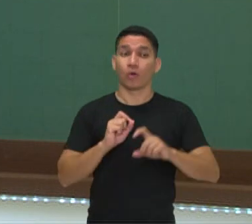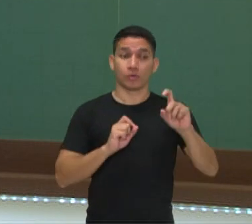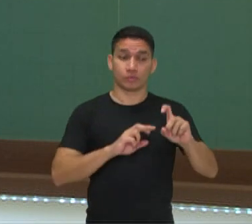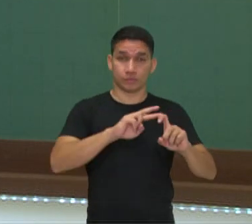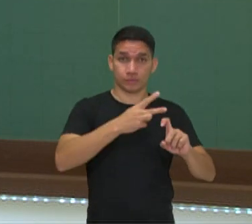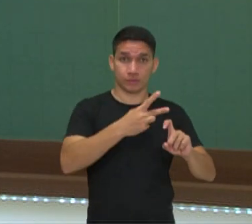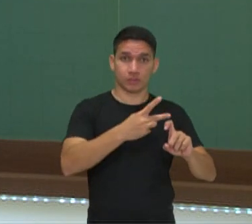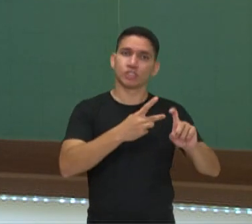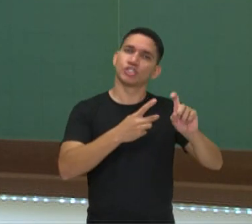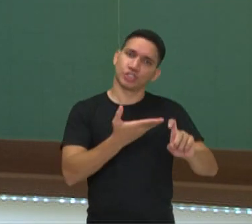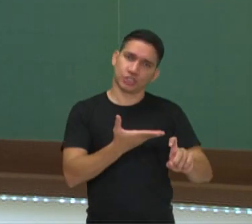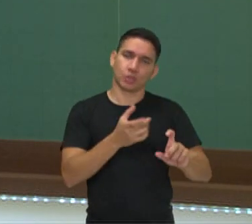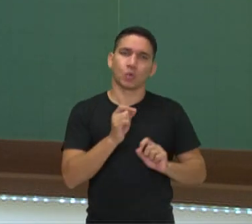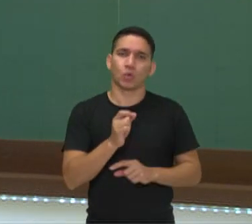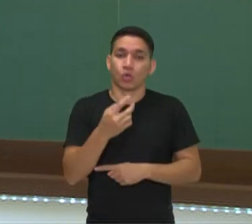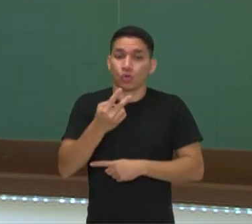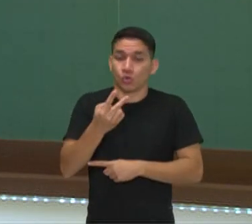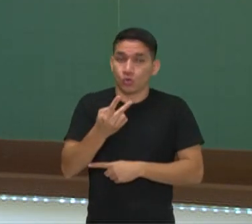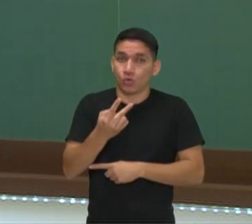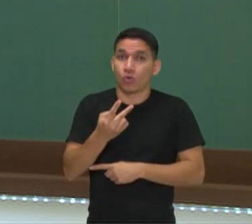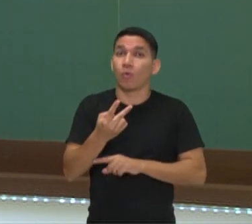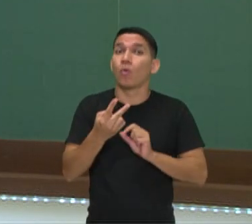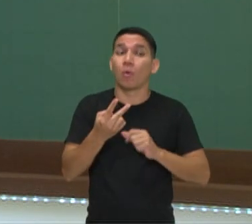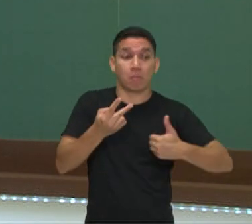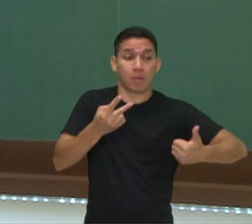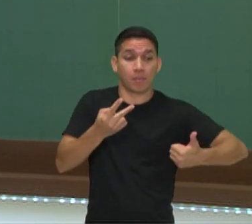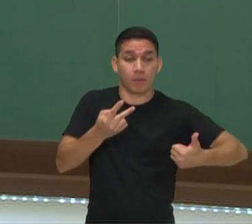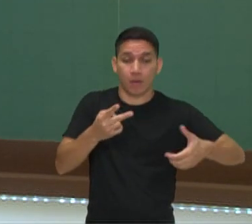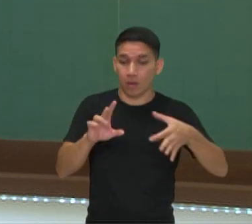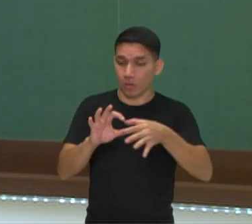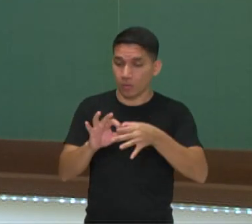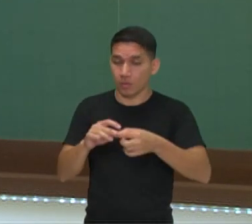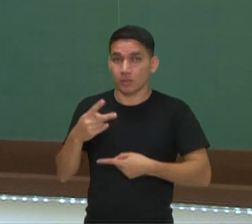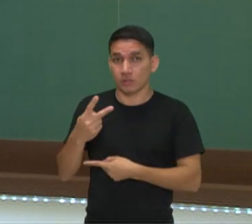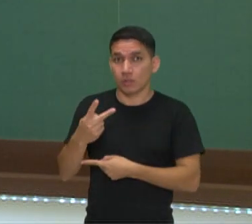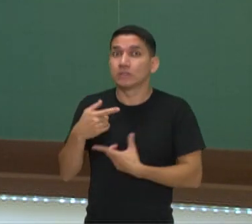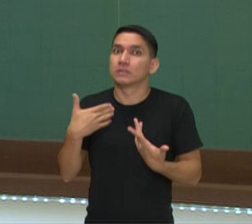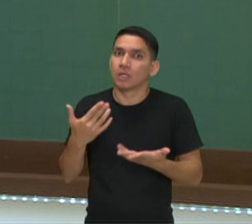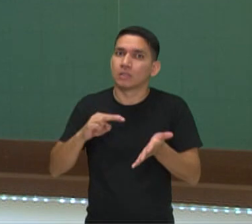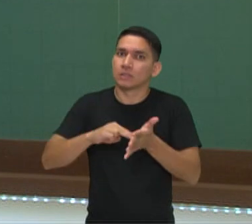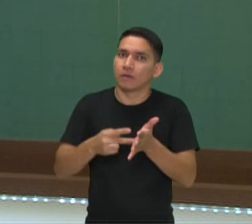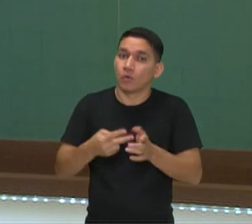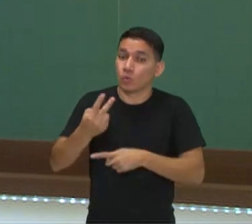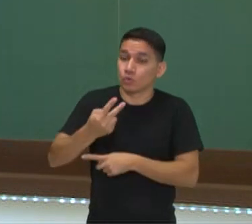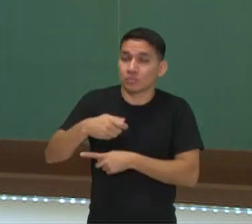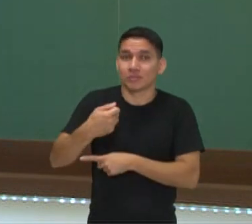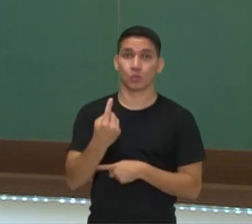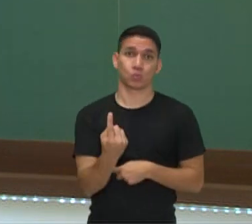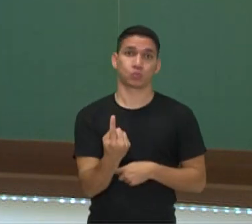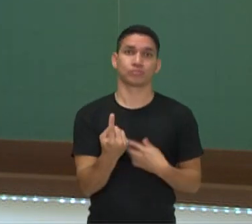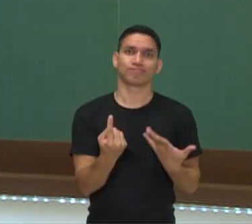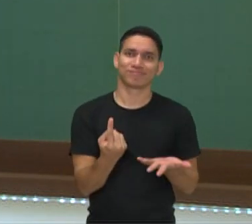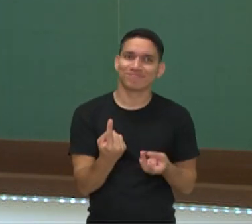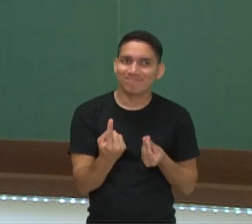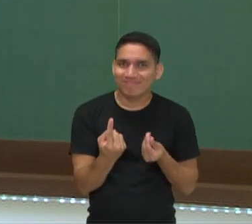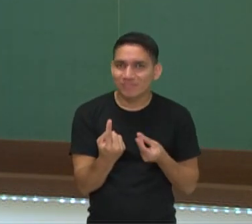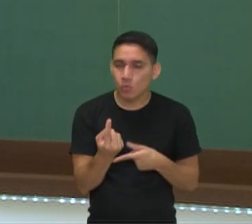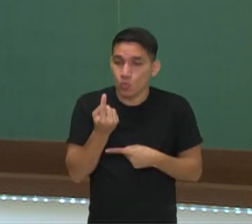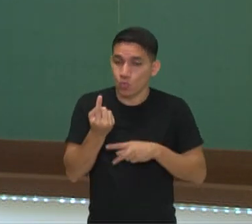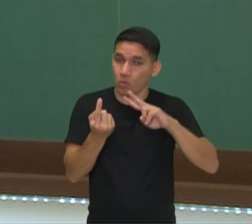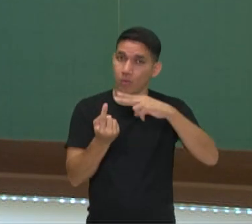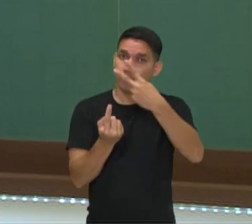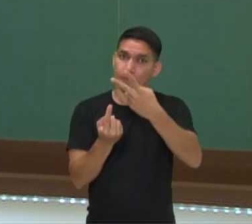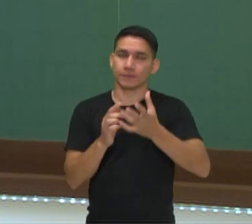x. 2 vezes o primeiro pelo segundo. Então, o segundo teria que ser 1, ok? Então, aqui eu teria que ter 1 ao